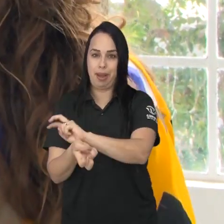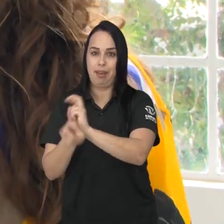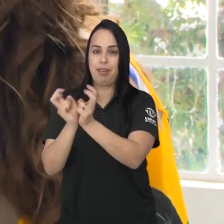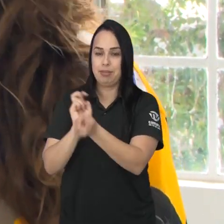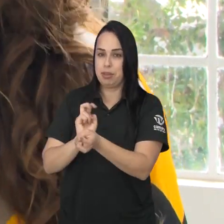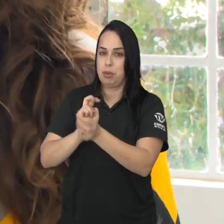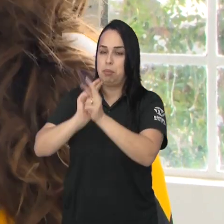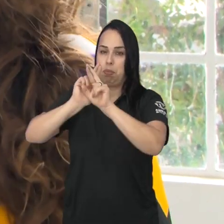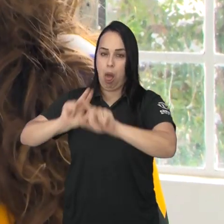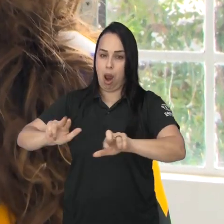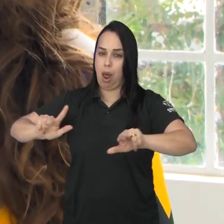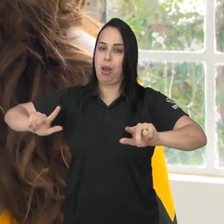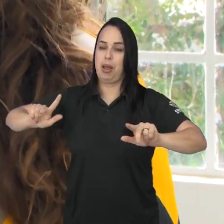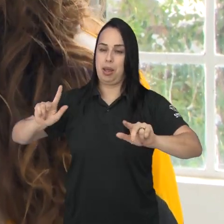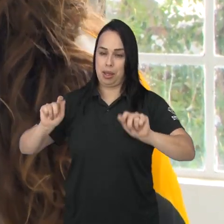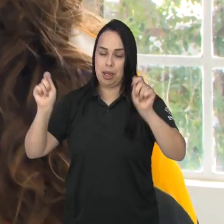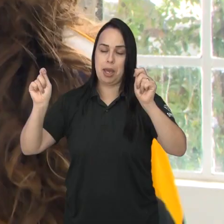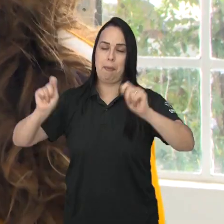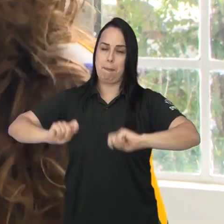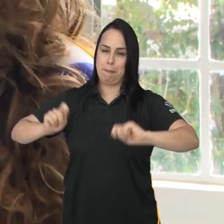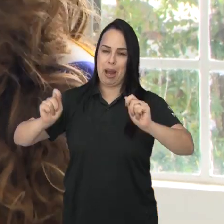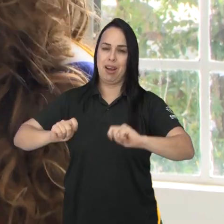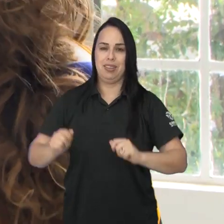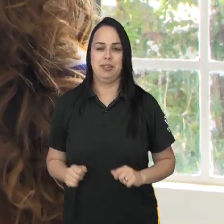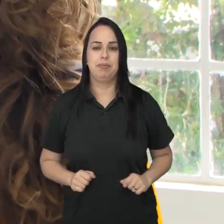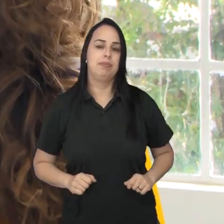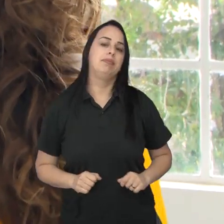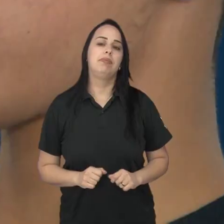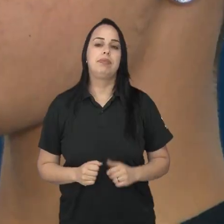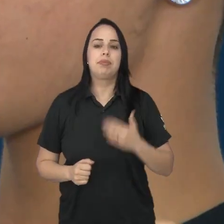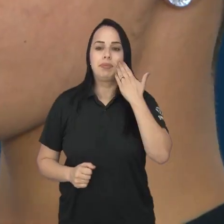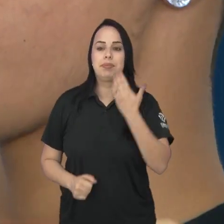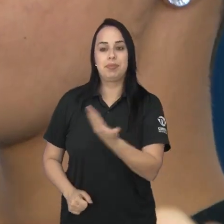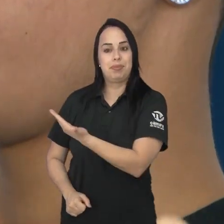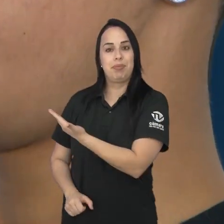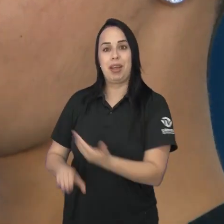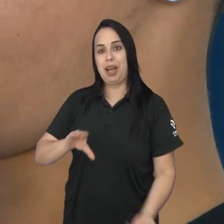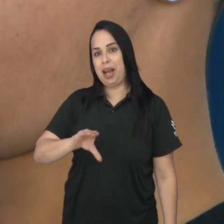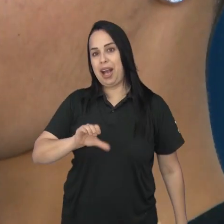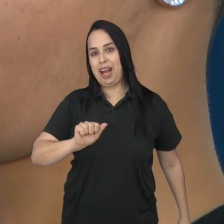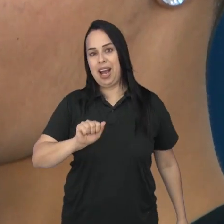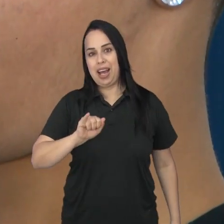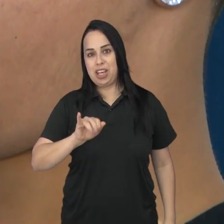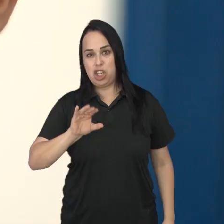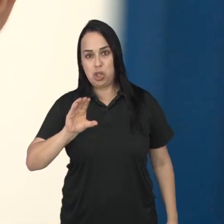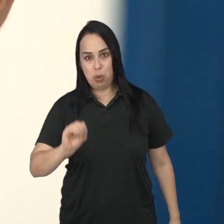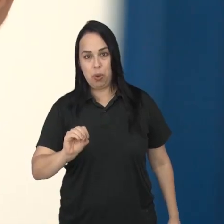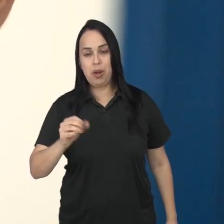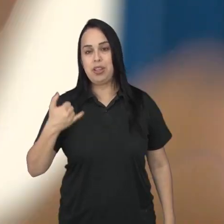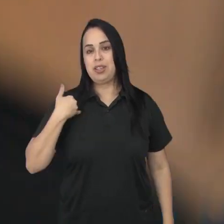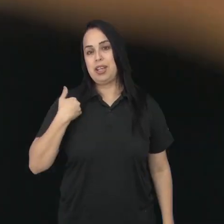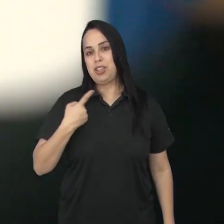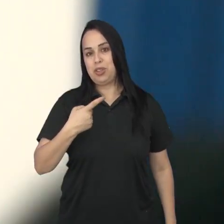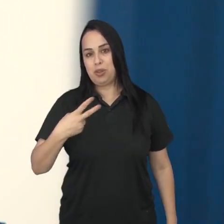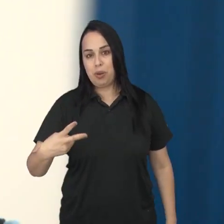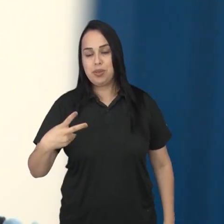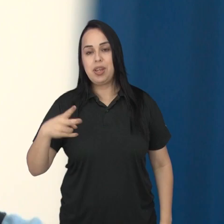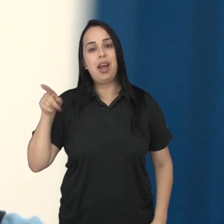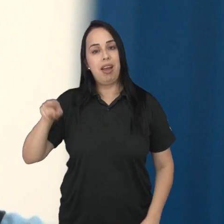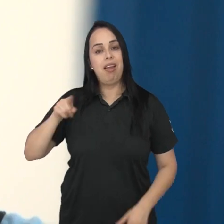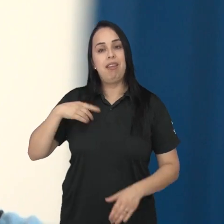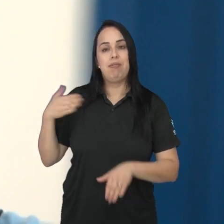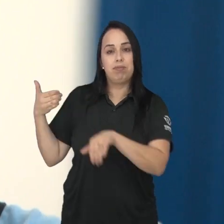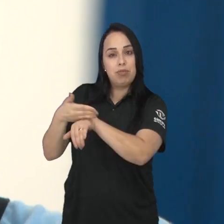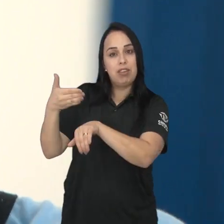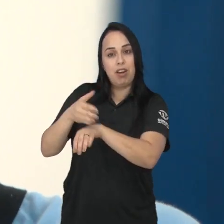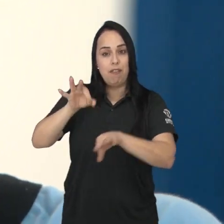capoeira, enfim, uma infinidade de possibilidades aí para os alunos. O Caio, de 12 anos, é um dos alunos da oficina de